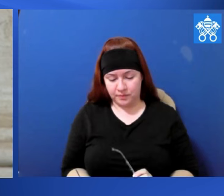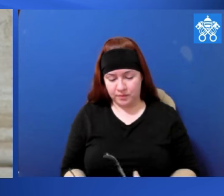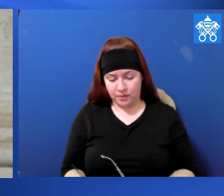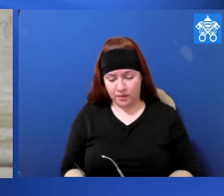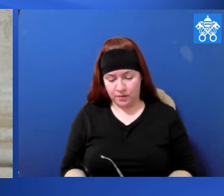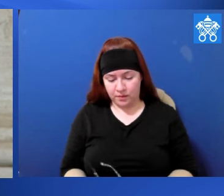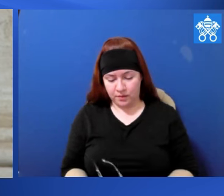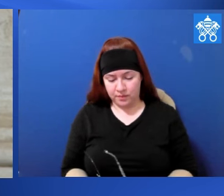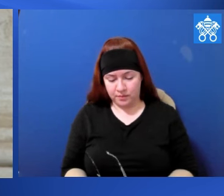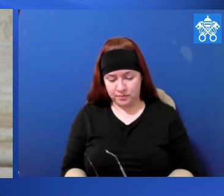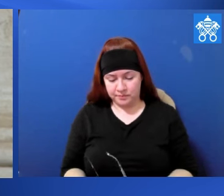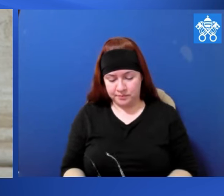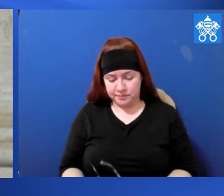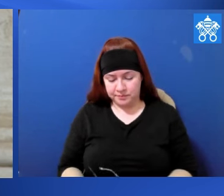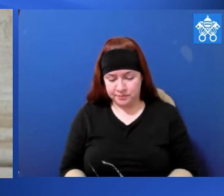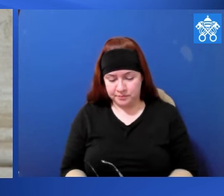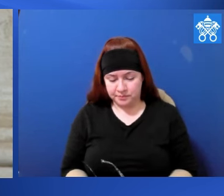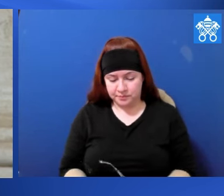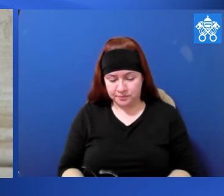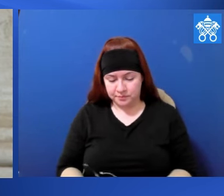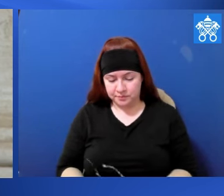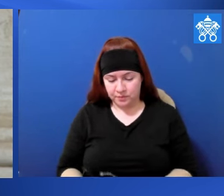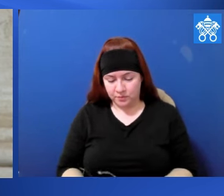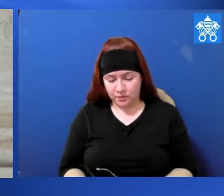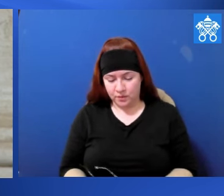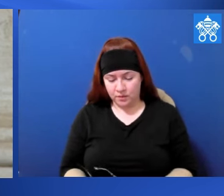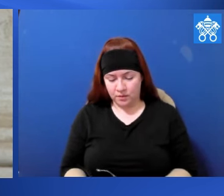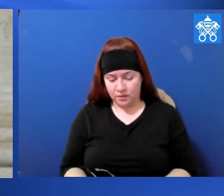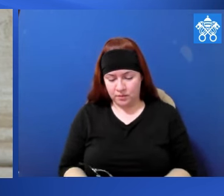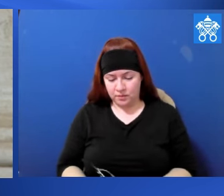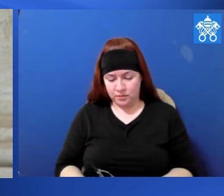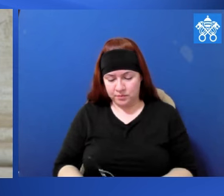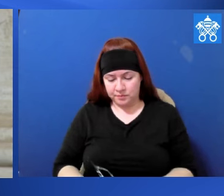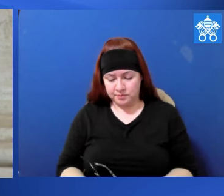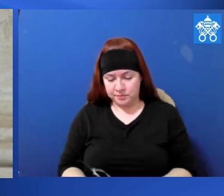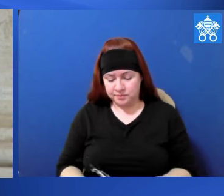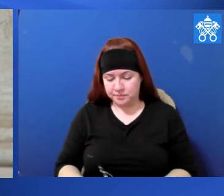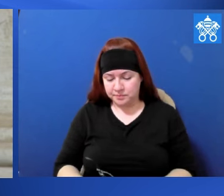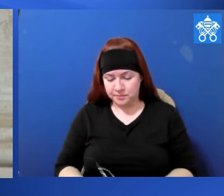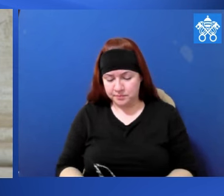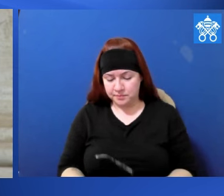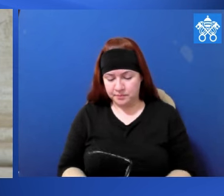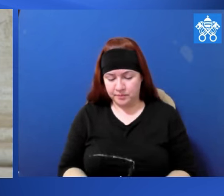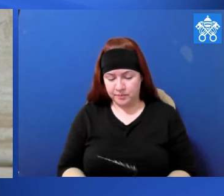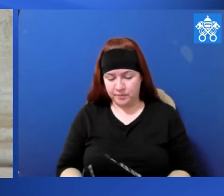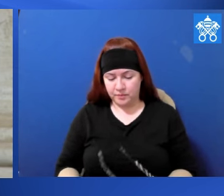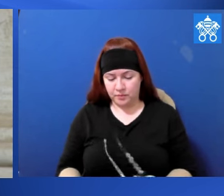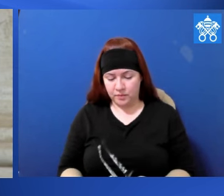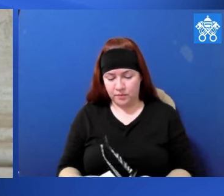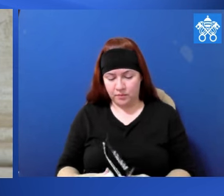tiver consigo. Leio agora um resumo da catequese que o Santo Padre acaba de